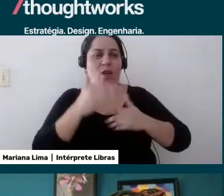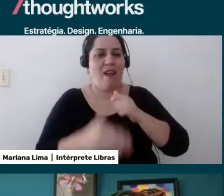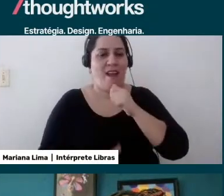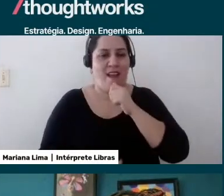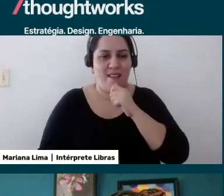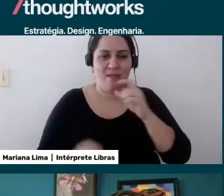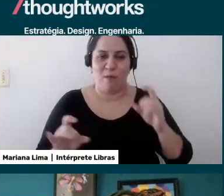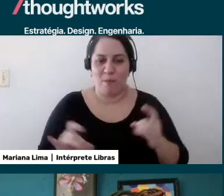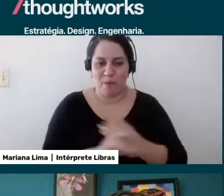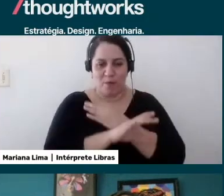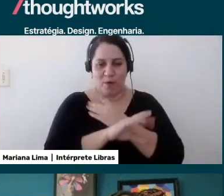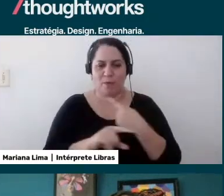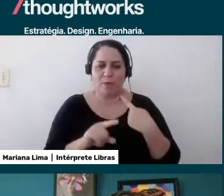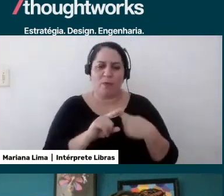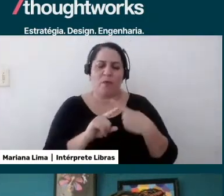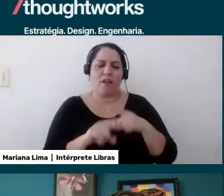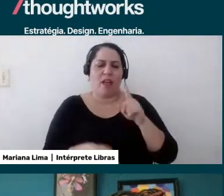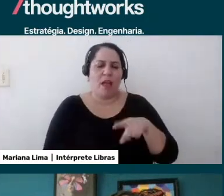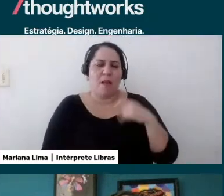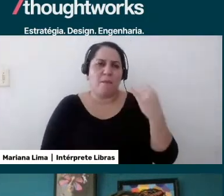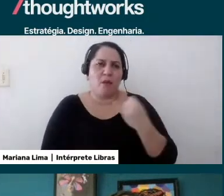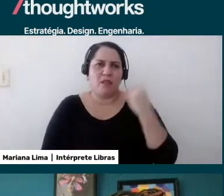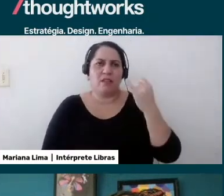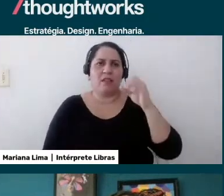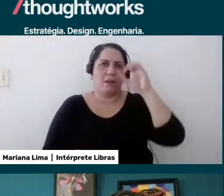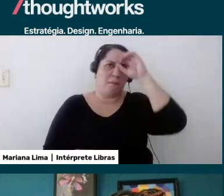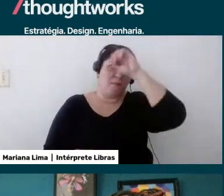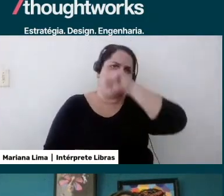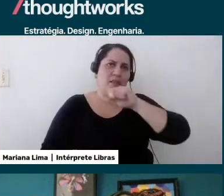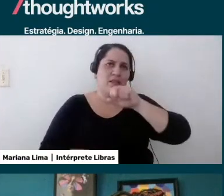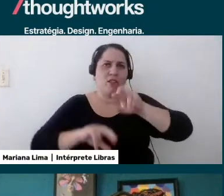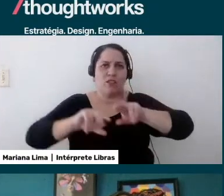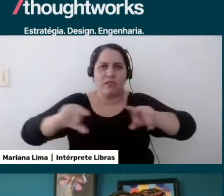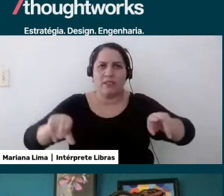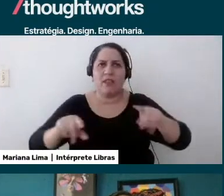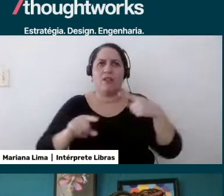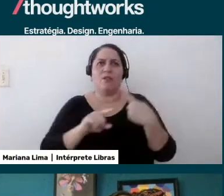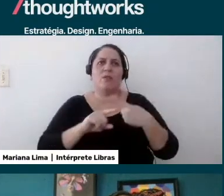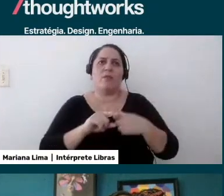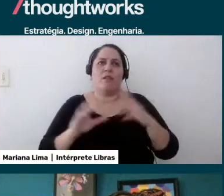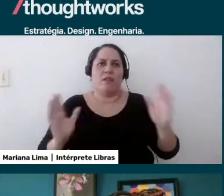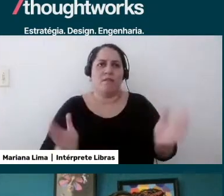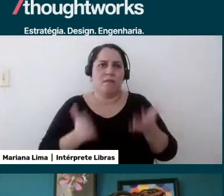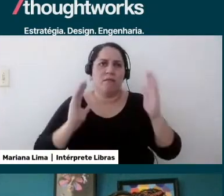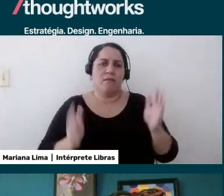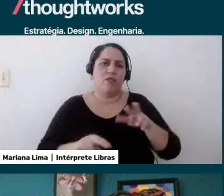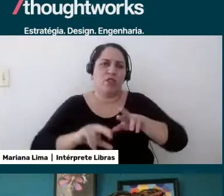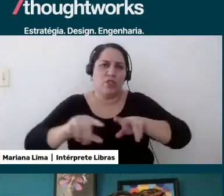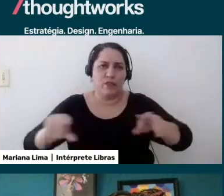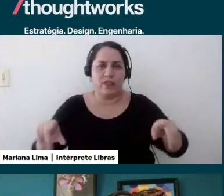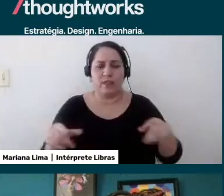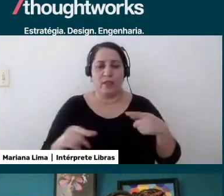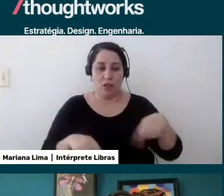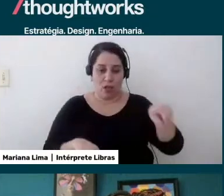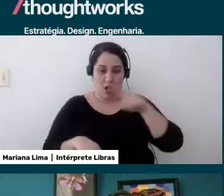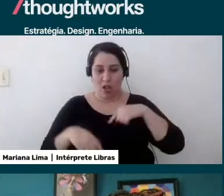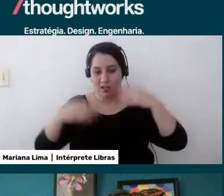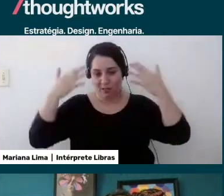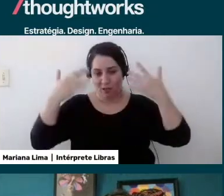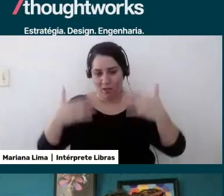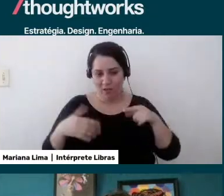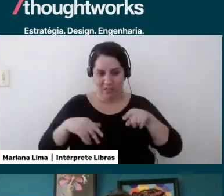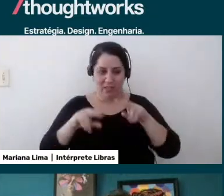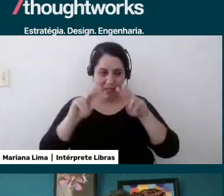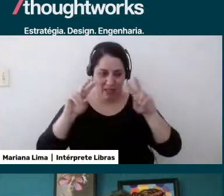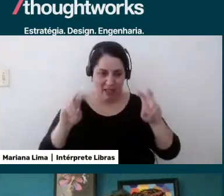porquê que é importante trabalhar a diversidade. E por mais que a gente ainda tenha que falar sobre isso, né, e convencer